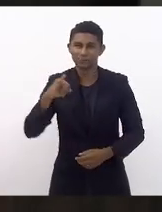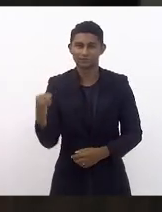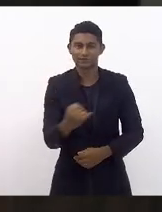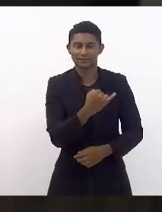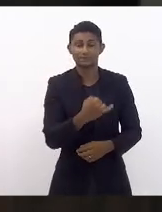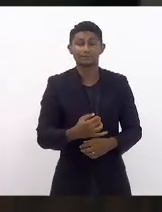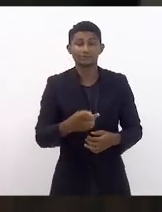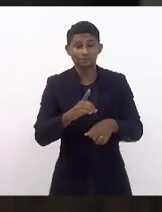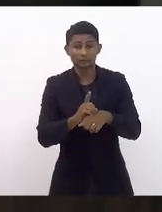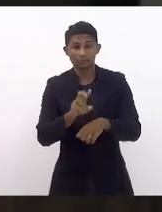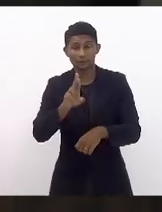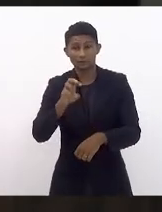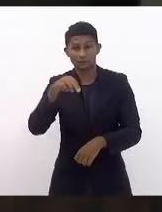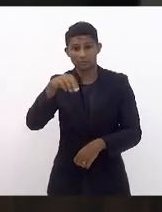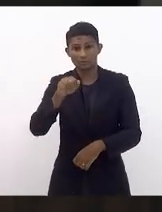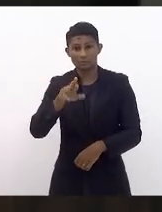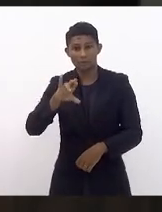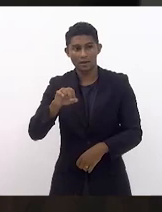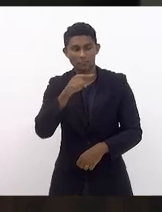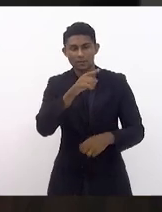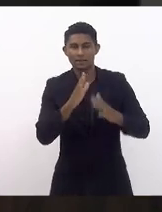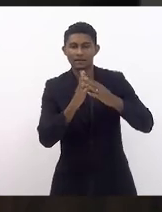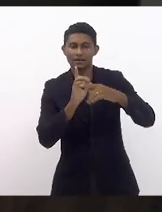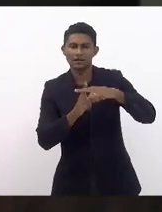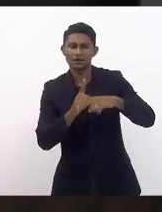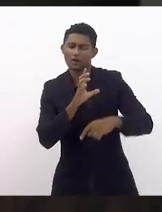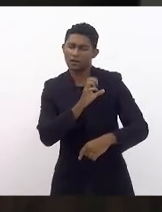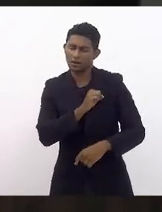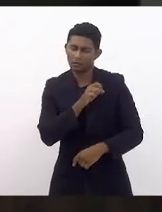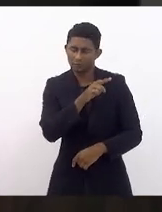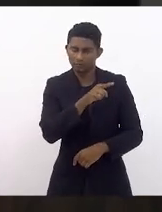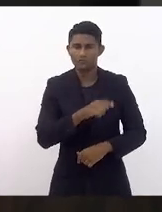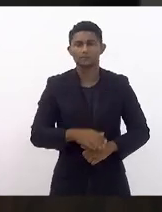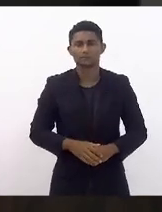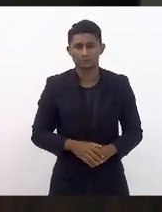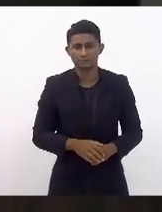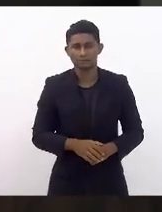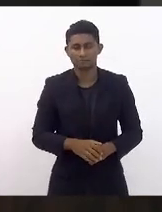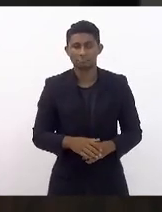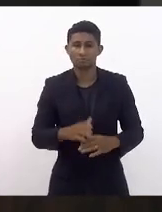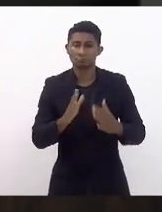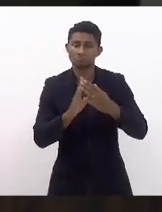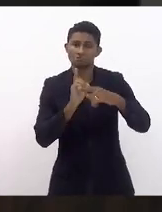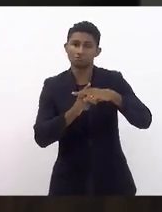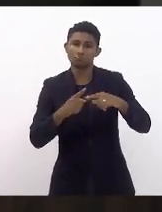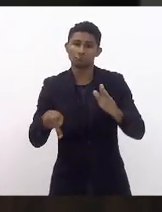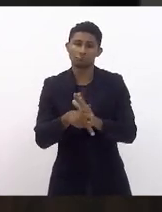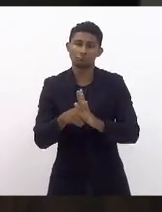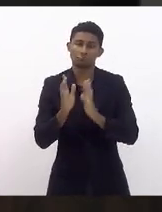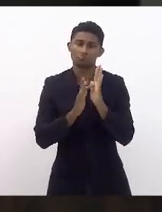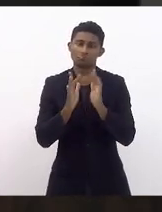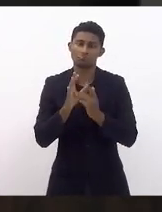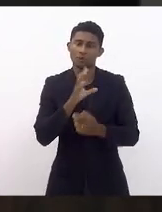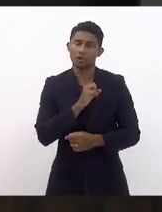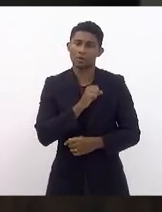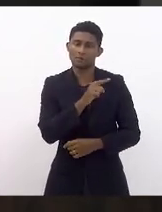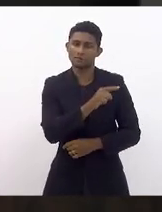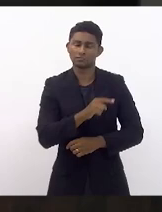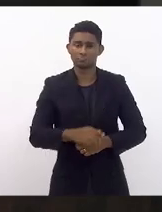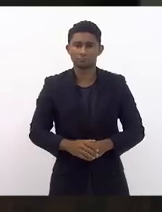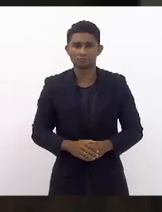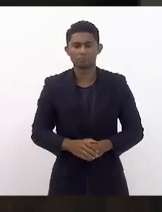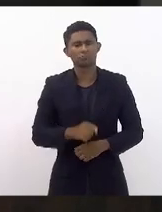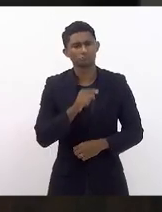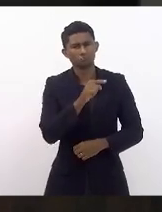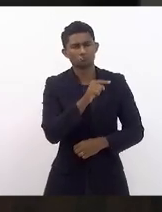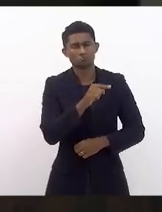Mário Vaz ama a igreja. Ama a Igreja de Jesus e segue servindo com